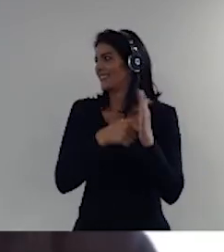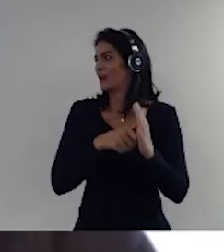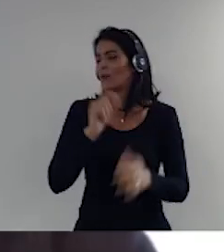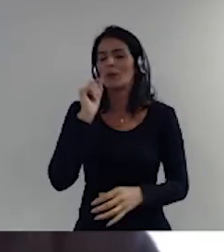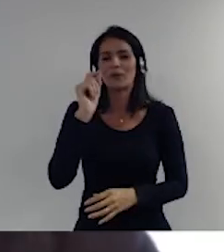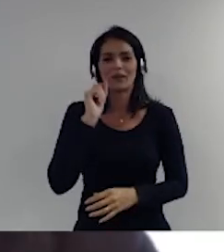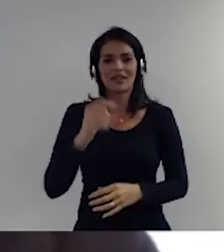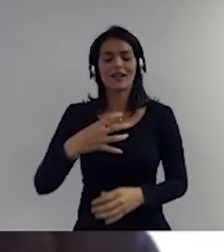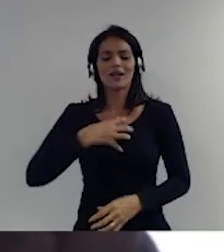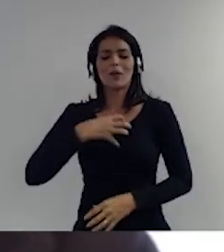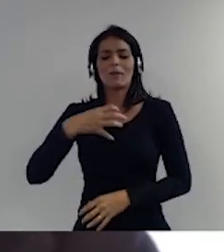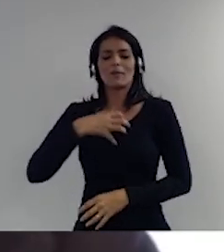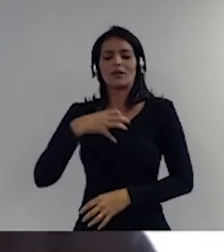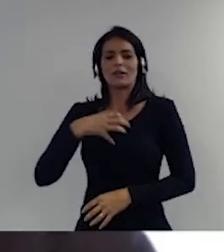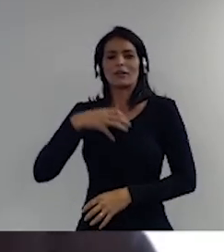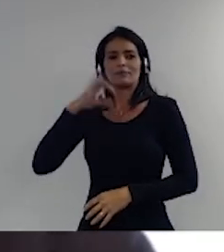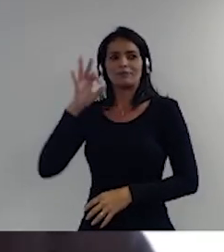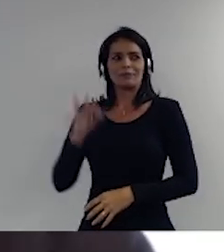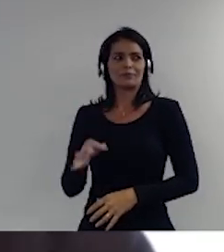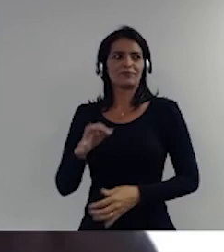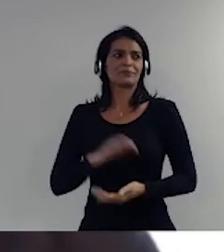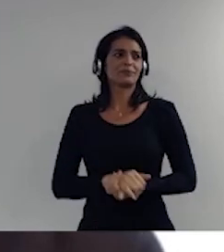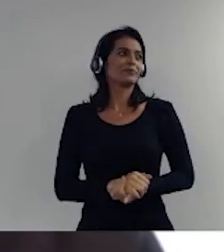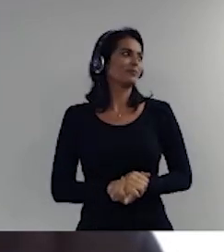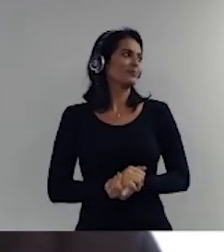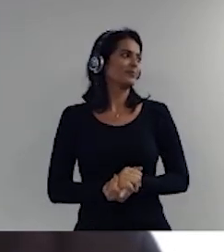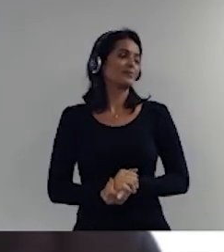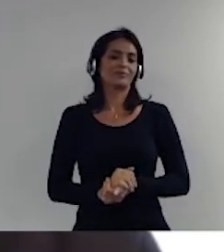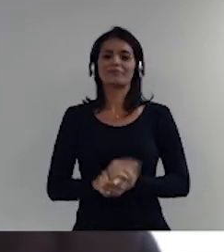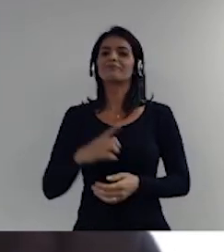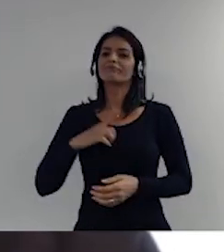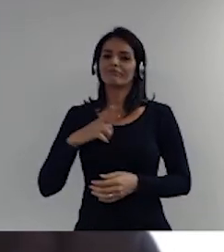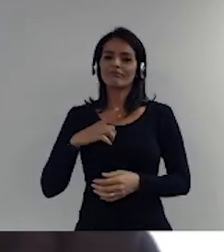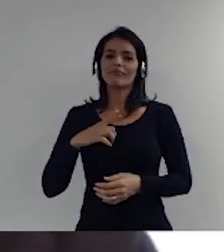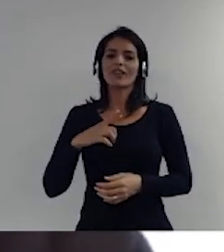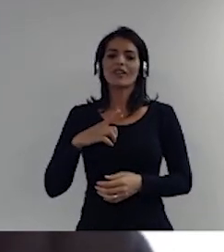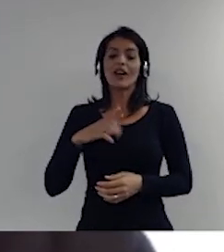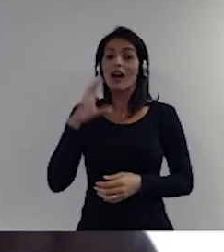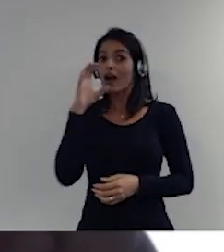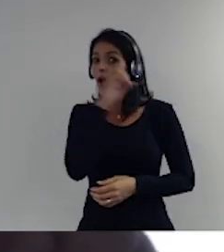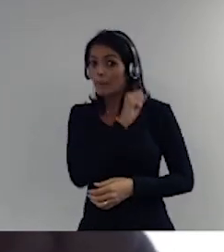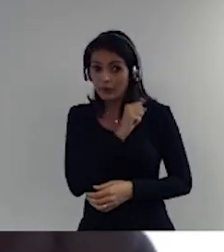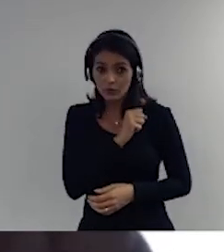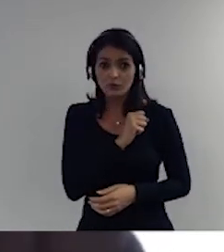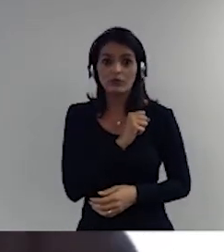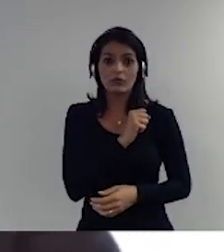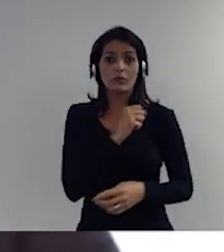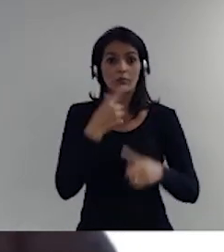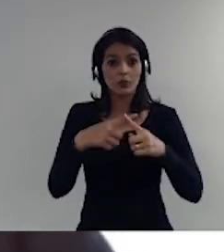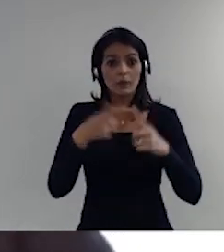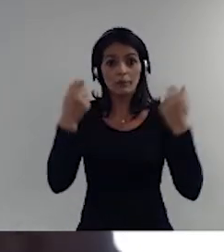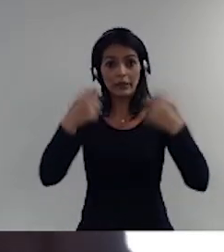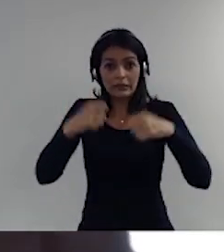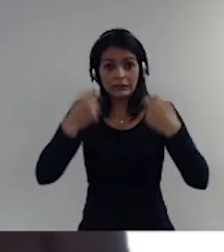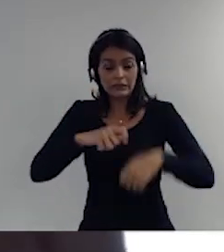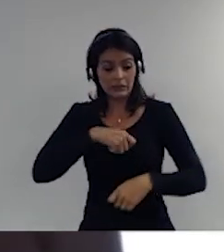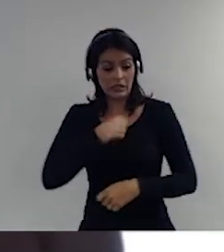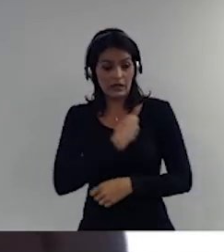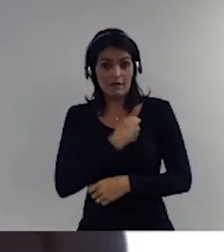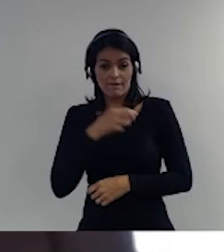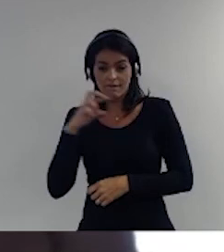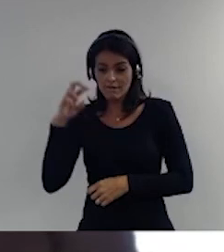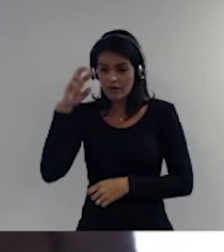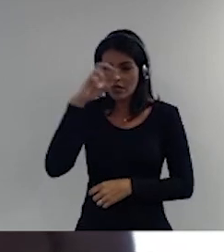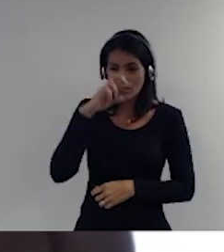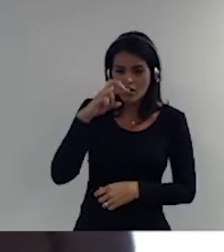um comportamento com alto padrão de diligência para que se faça uma investigação com base em